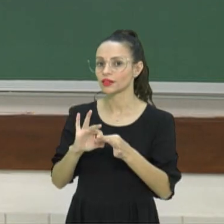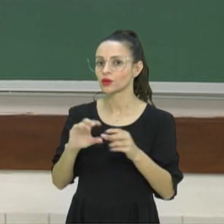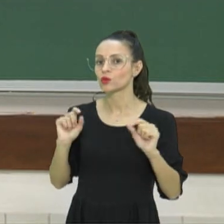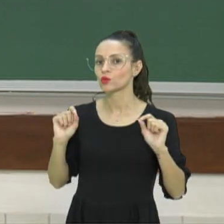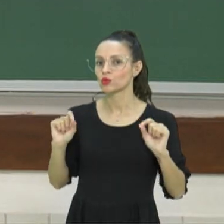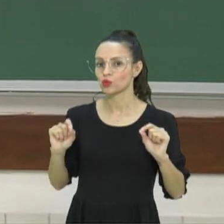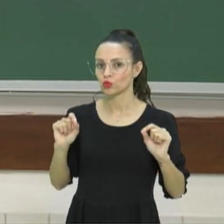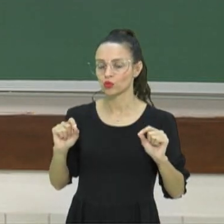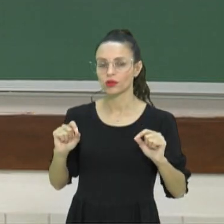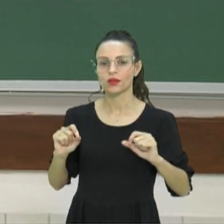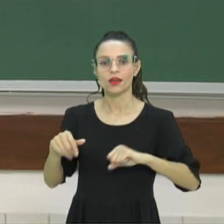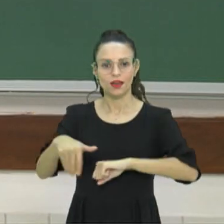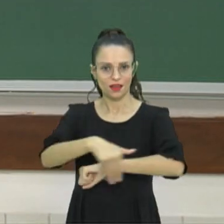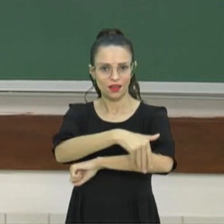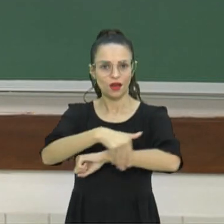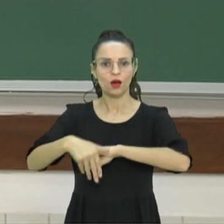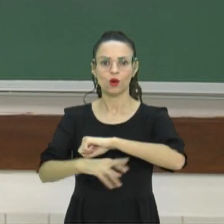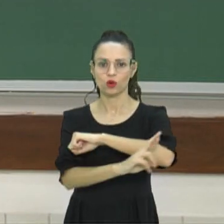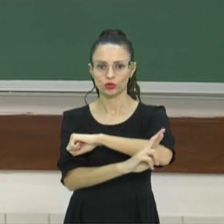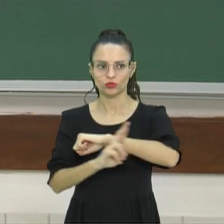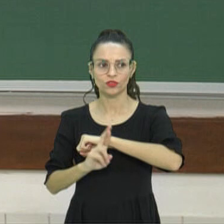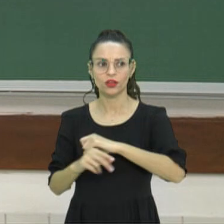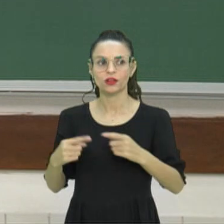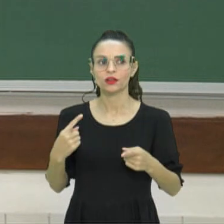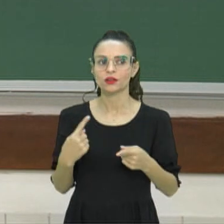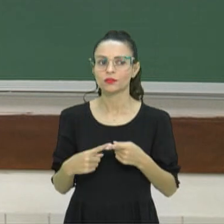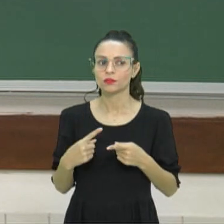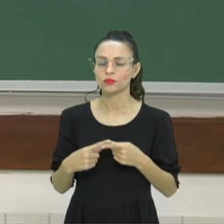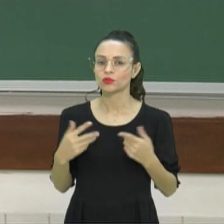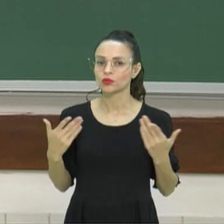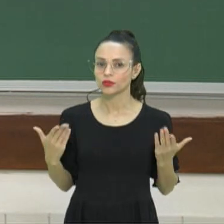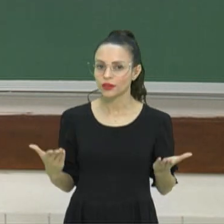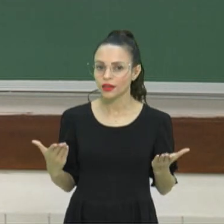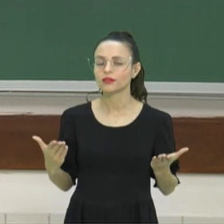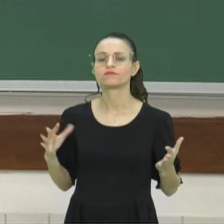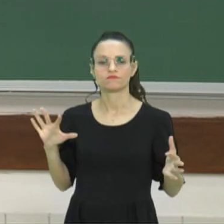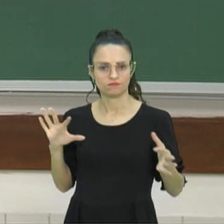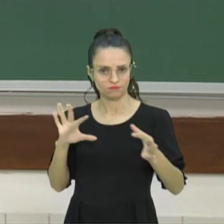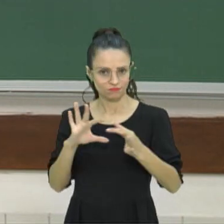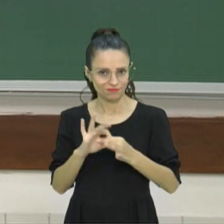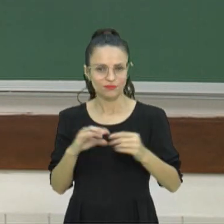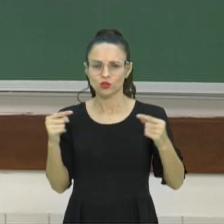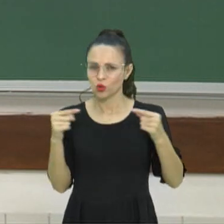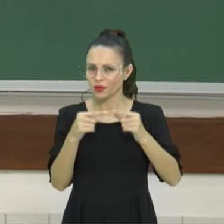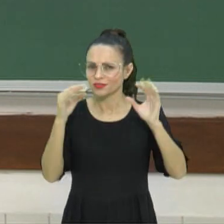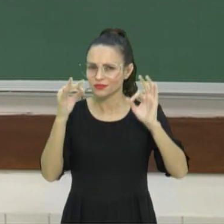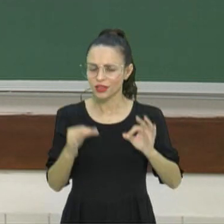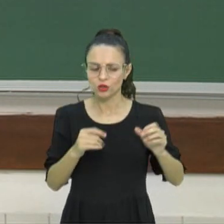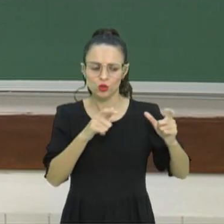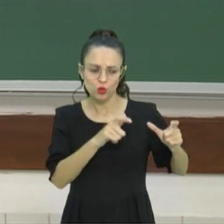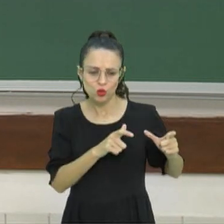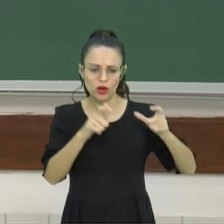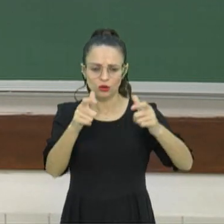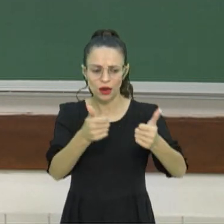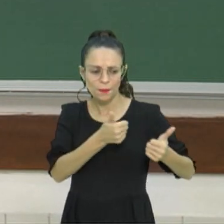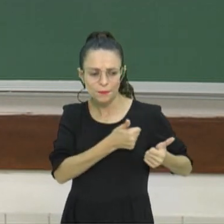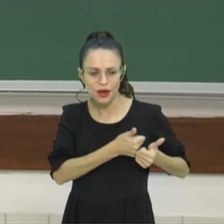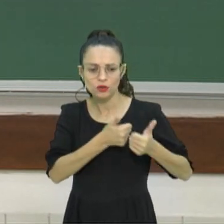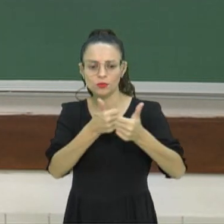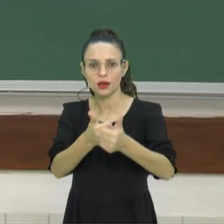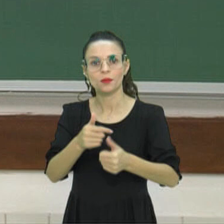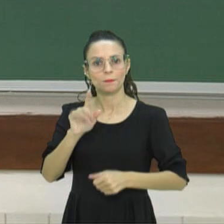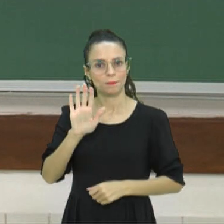transporte rodoviário. Por quê? Ora, é aquele ideal para pequenas distâncias, mas ele apresenta